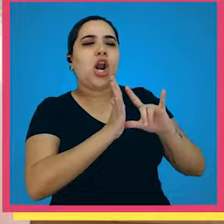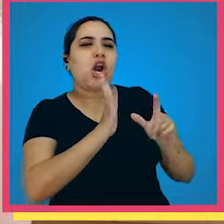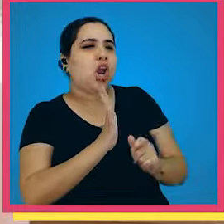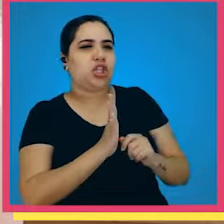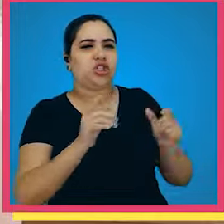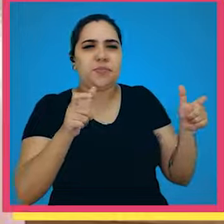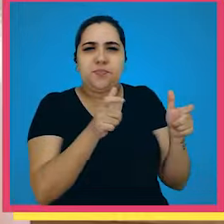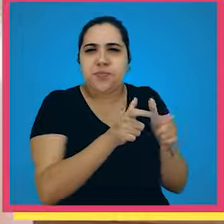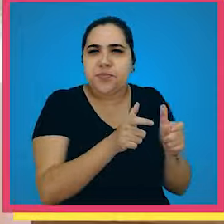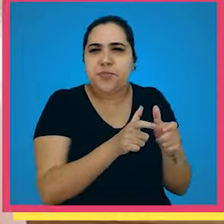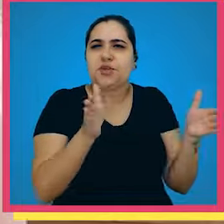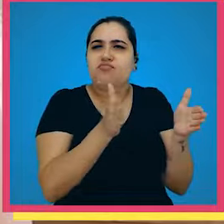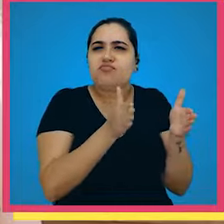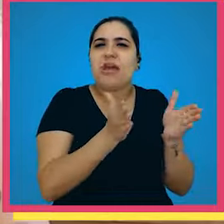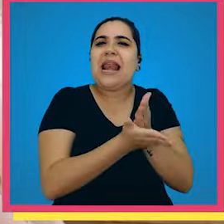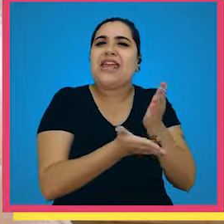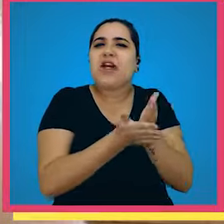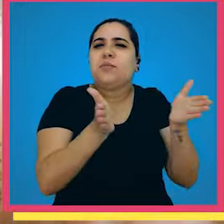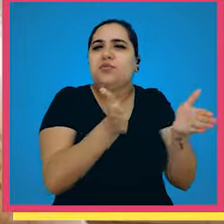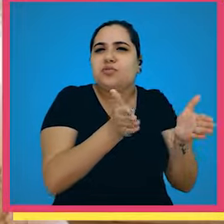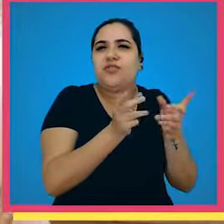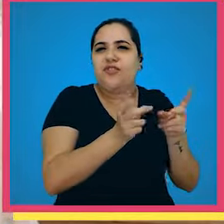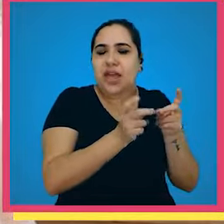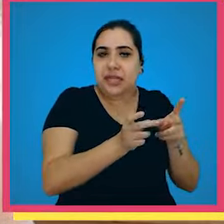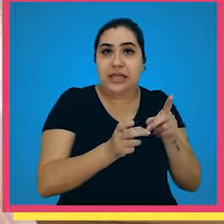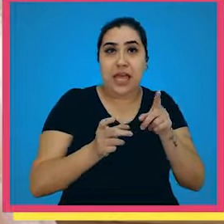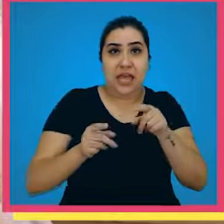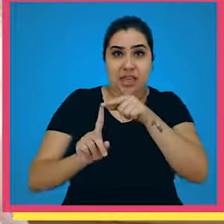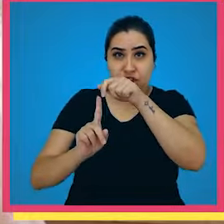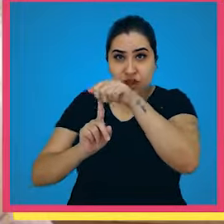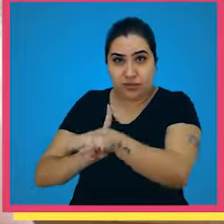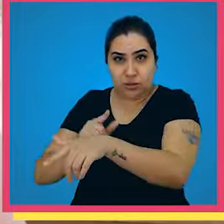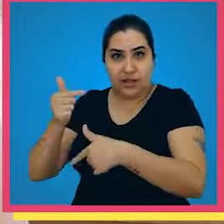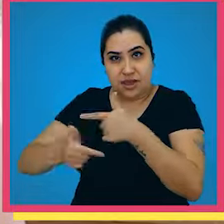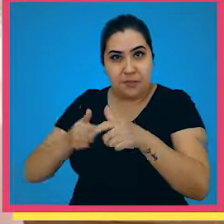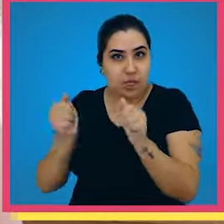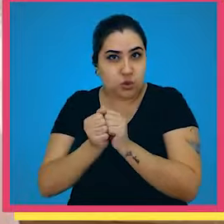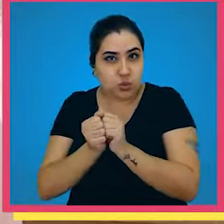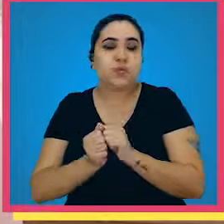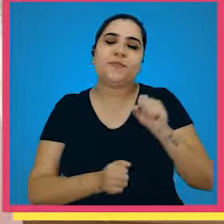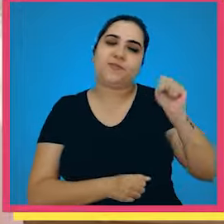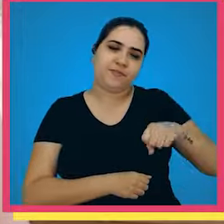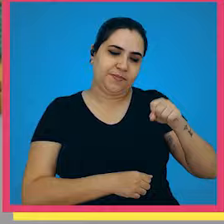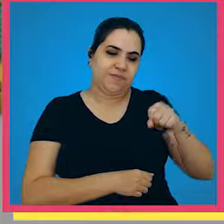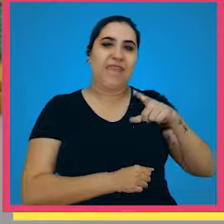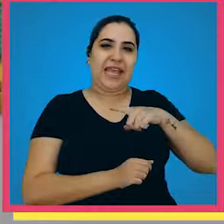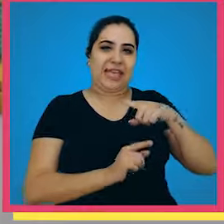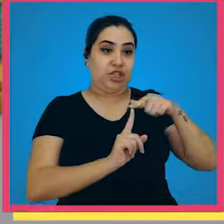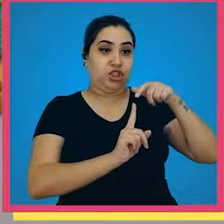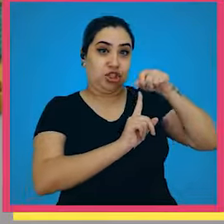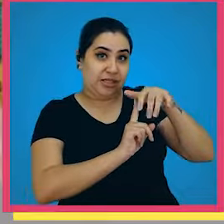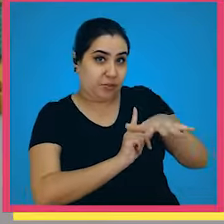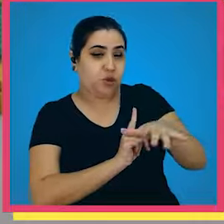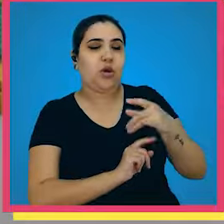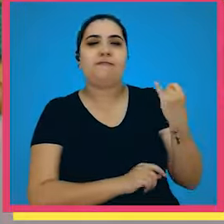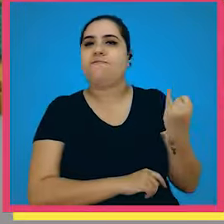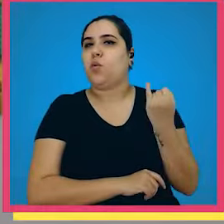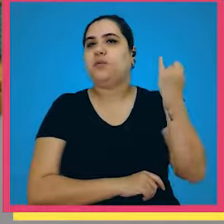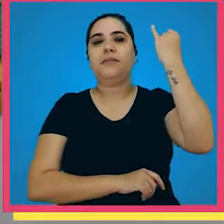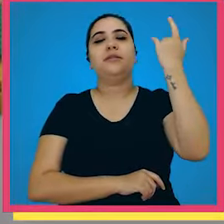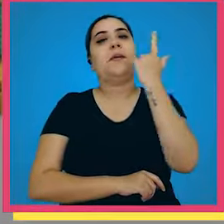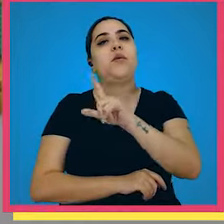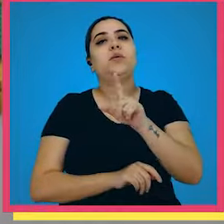você fala dessas lojas pequenas, dessas pequenas livrarias, as distribuidoras também trabalham junto, né? Isso, as distribuidoras têm um